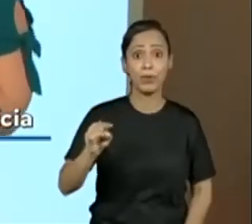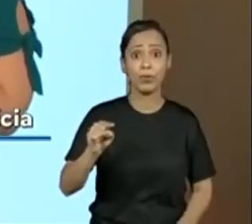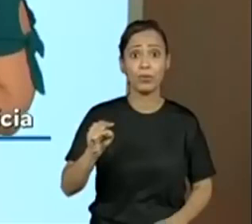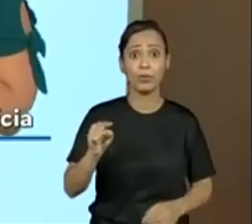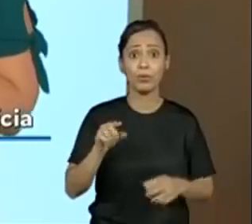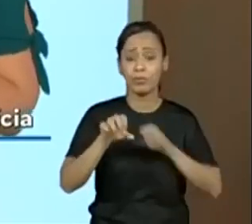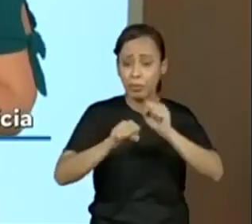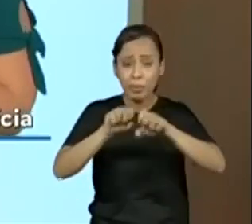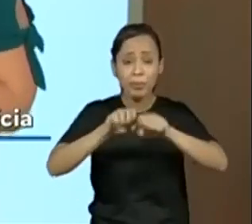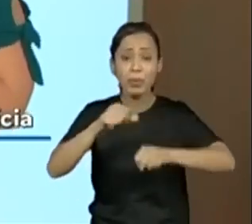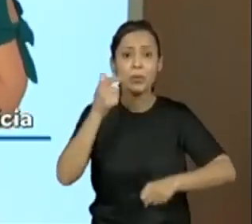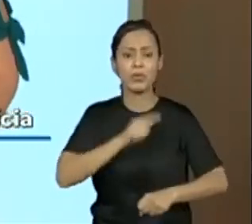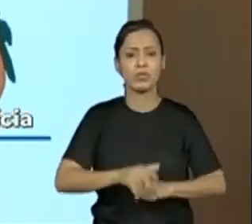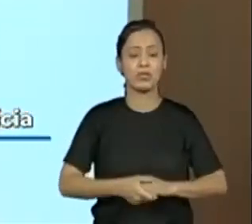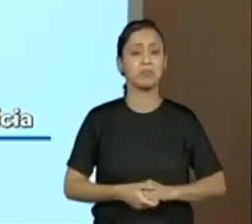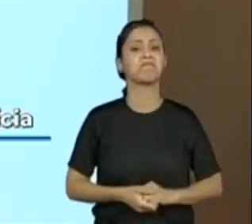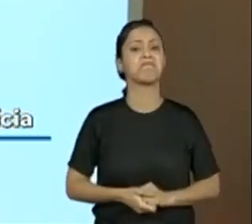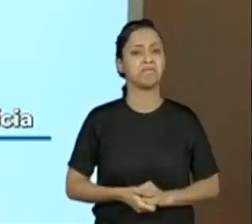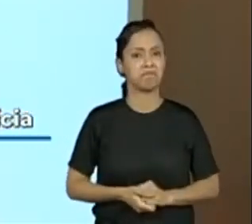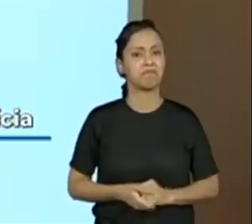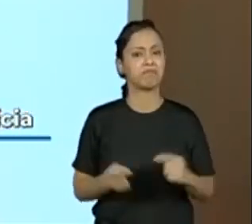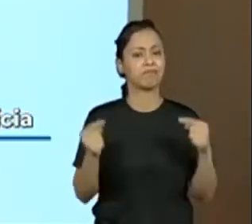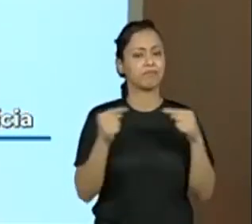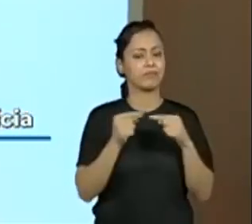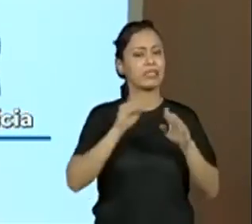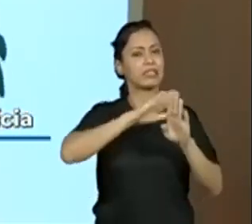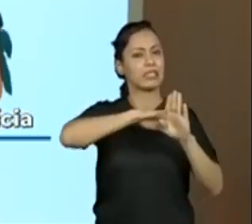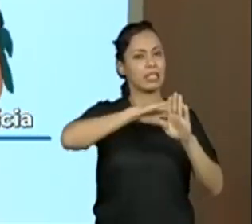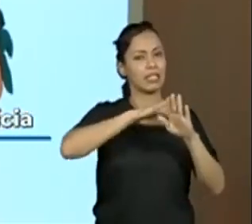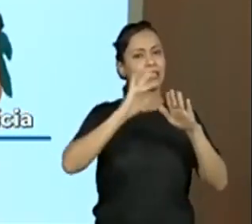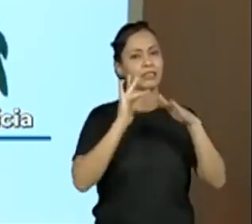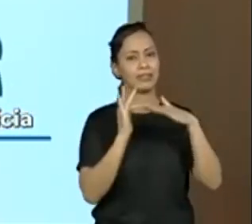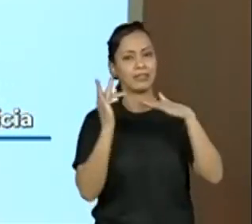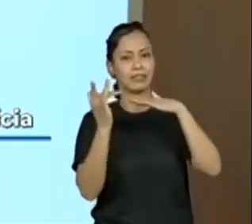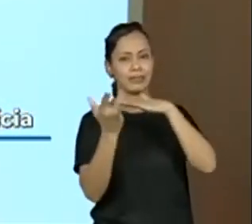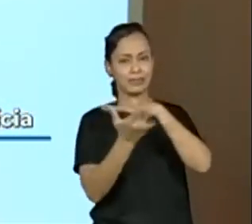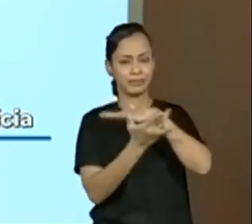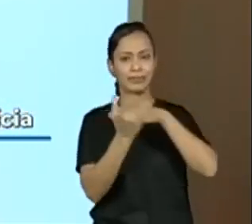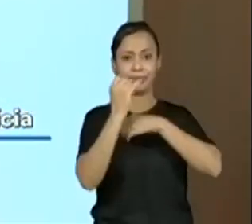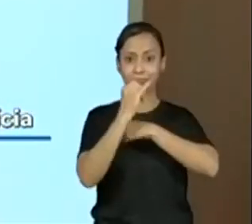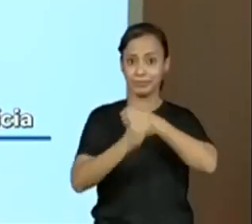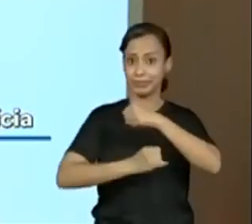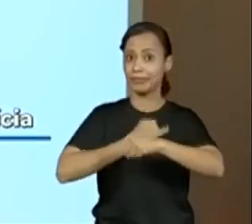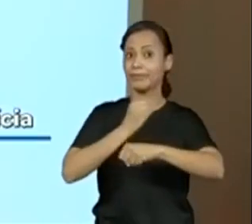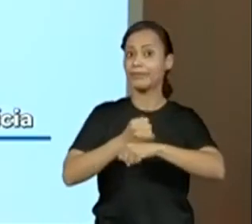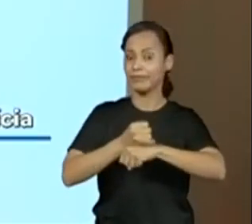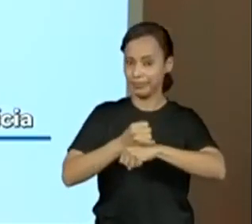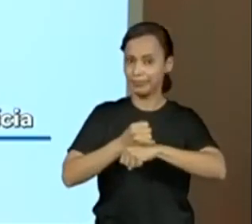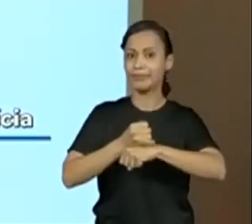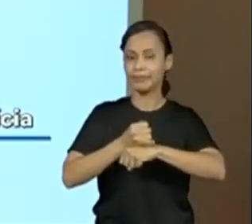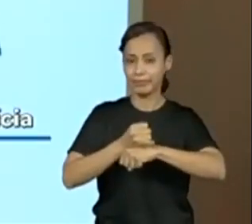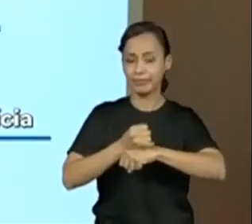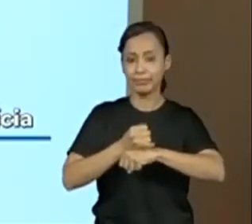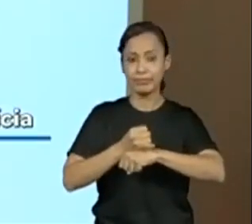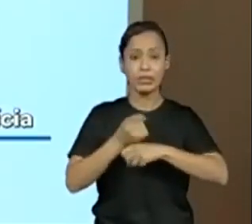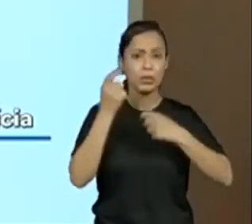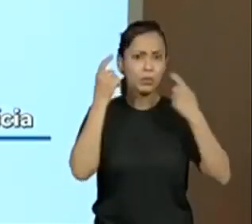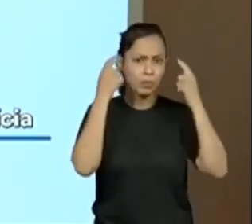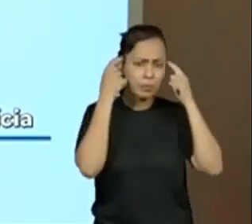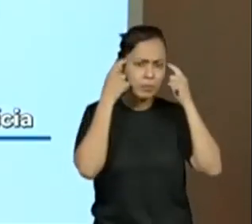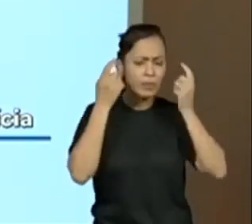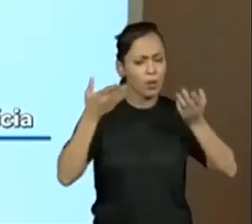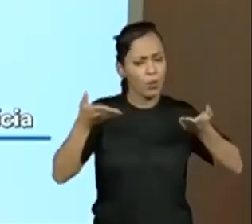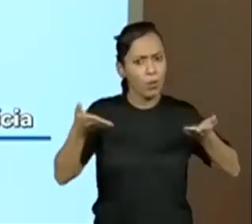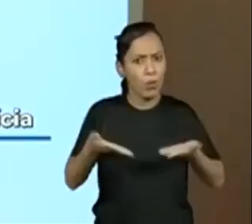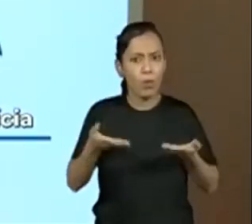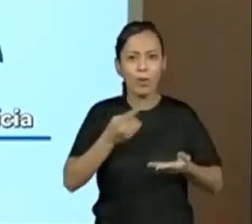se remetem lá à internet, né? Às redes sociais. Então, hoje a gente tem um perfil numa